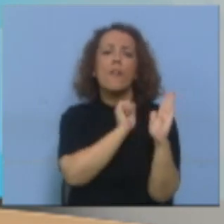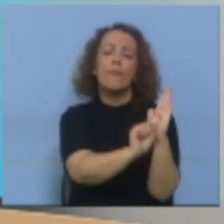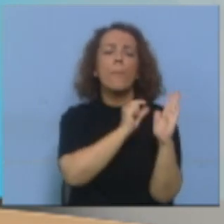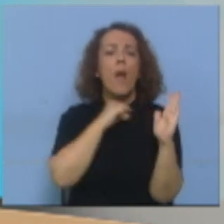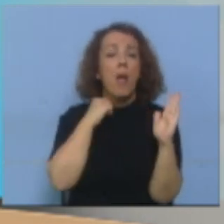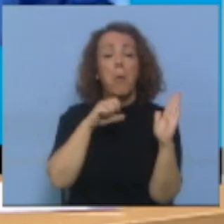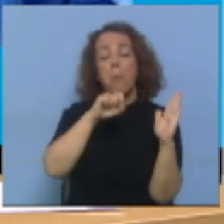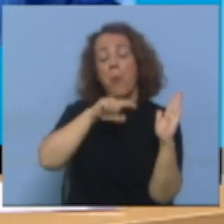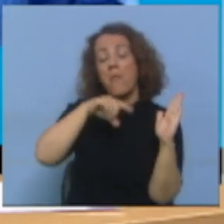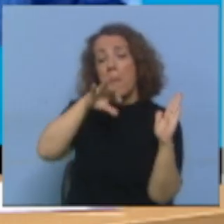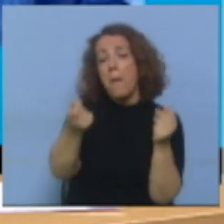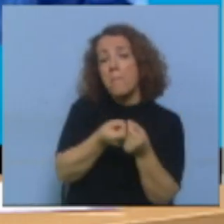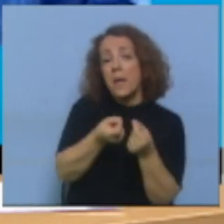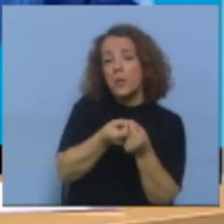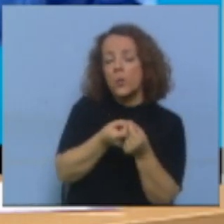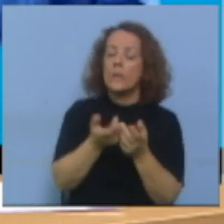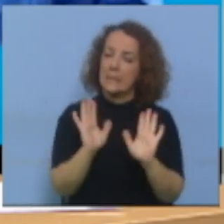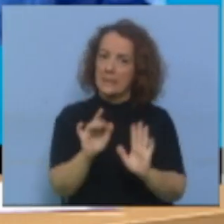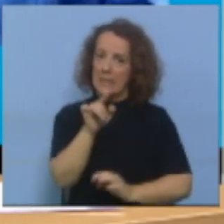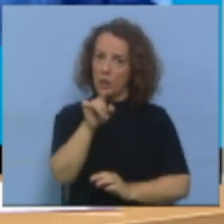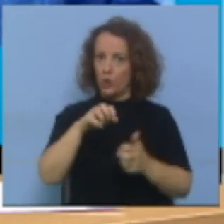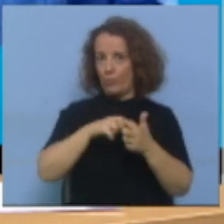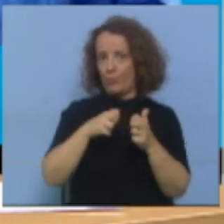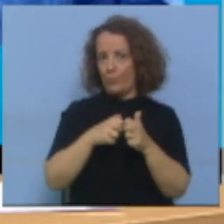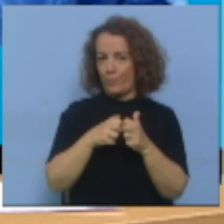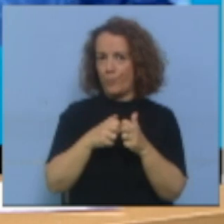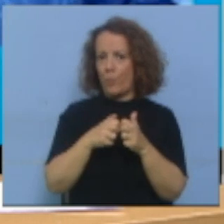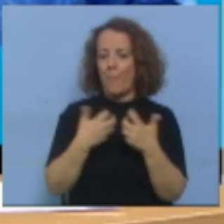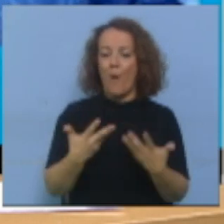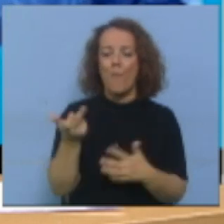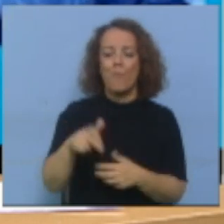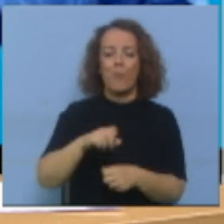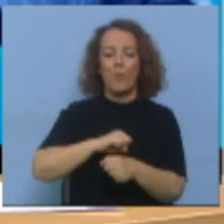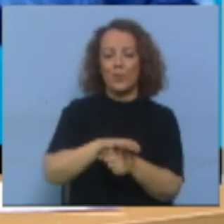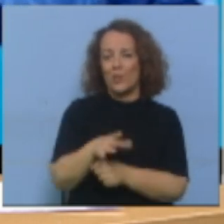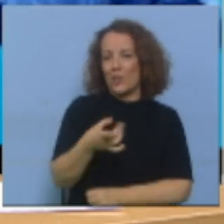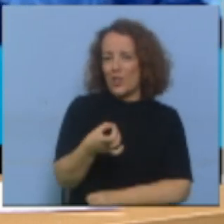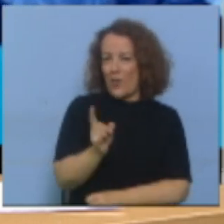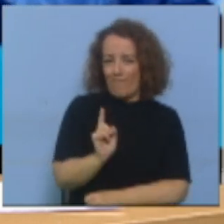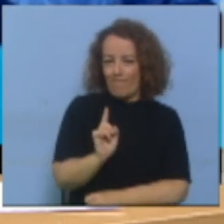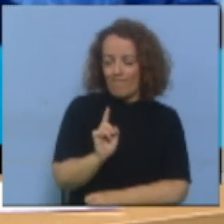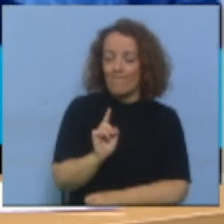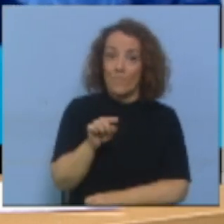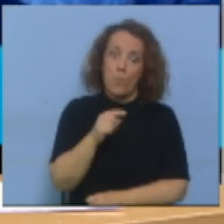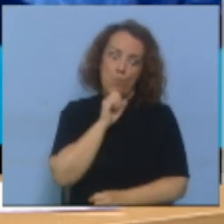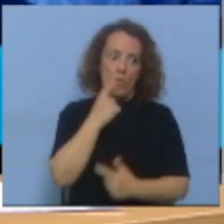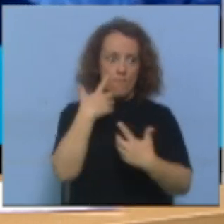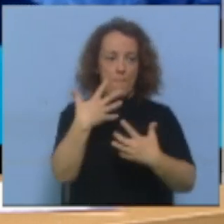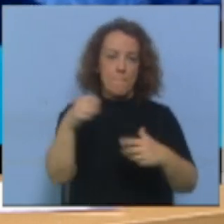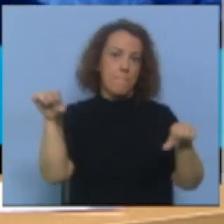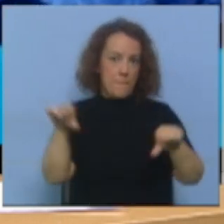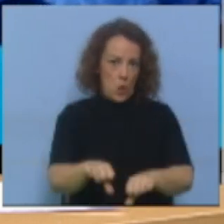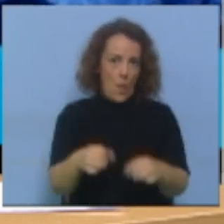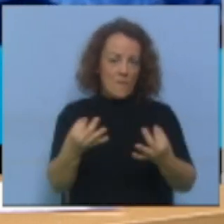não é? Mas isso é um problema que não se põe só agora no Covid-19. Sim. Pode ser agudizado nesta circunstância, mas não é